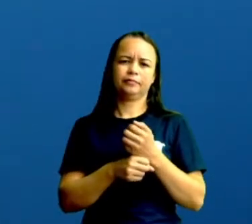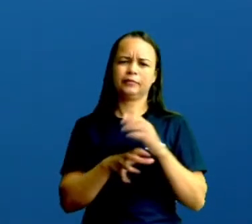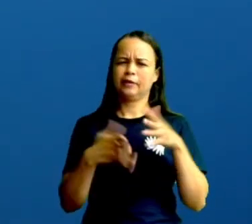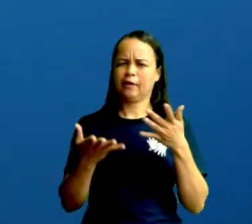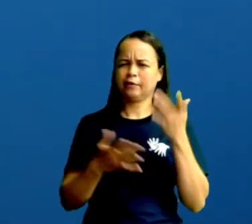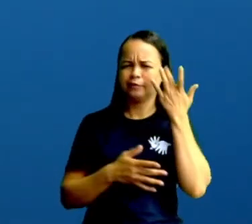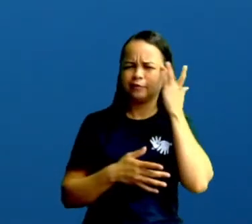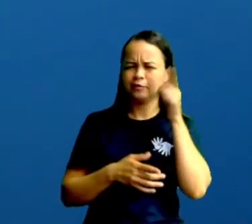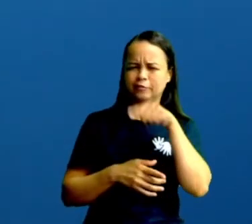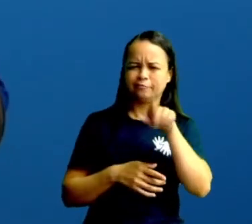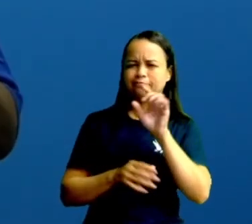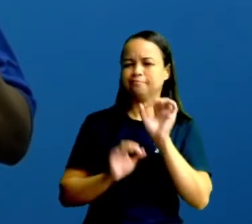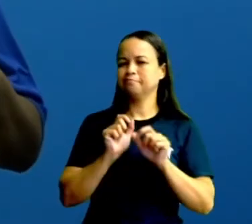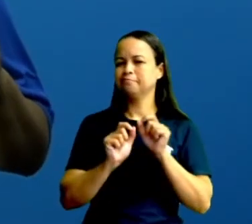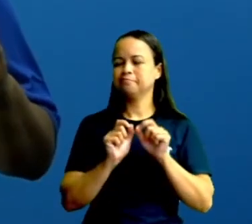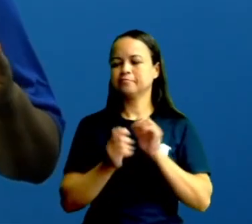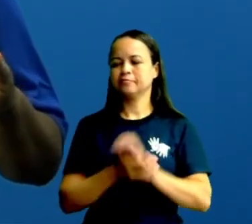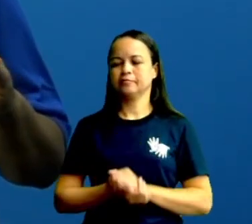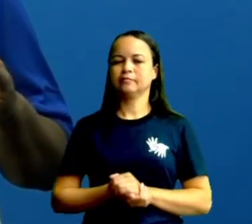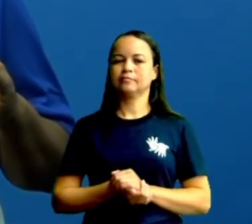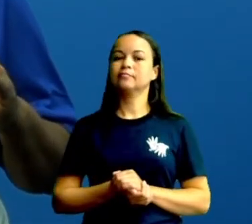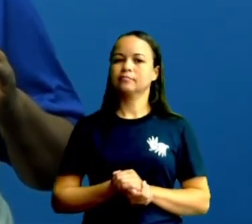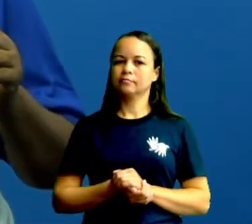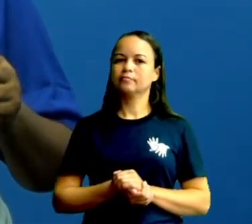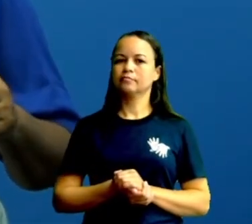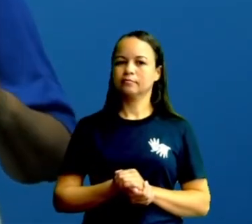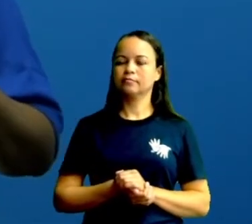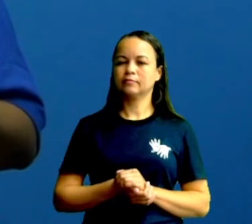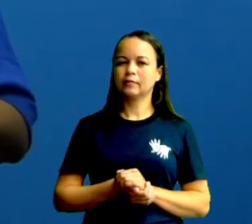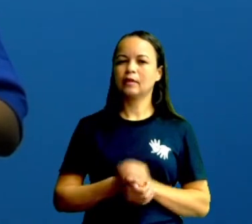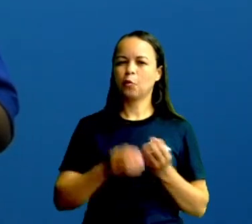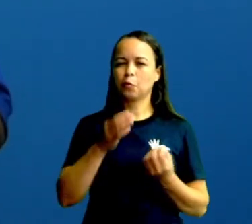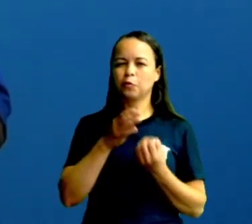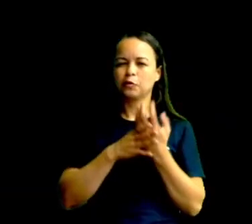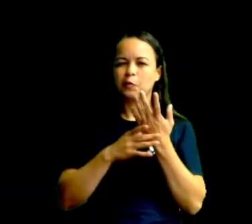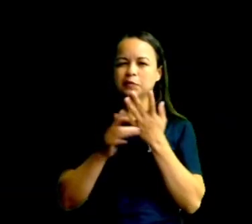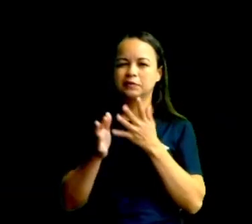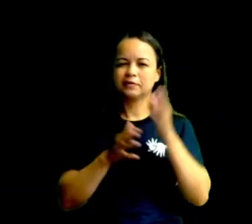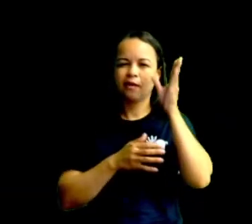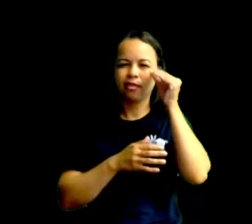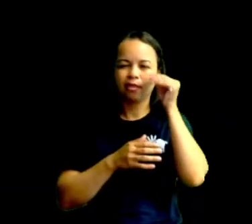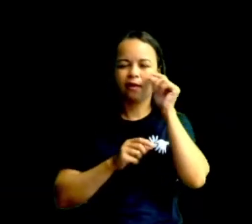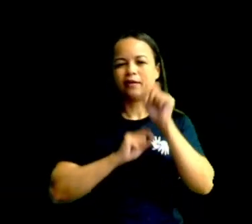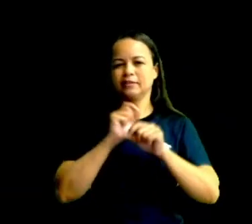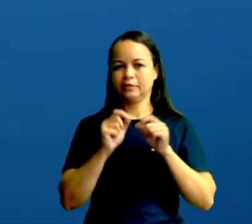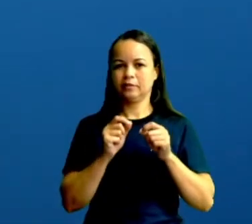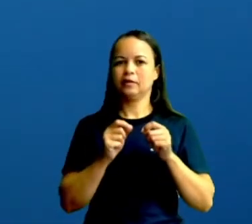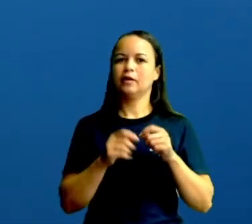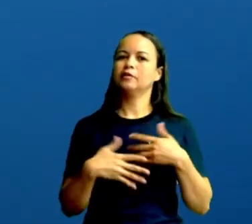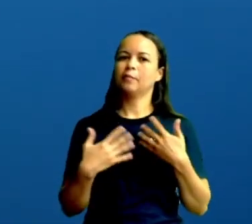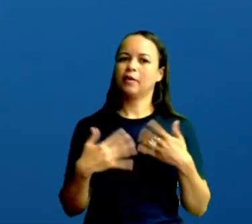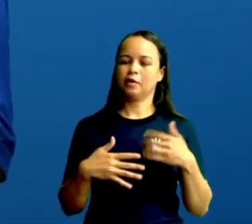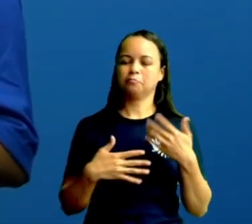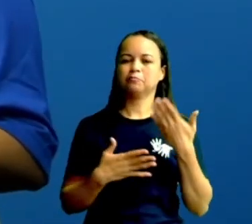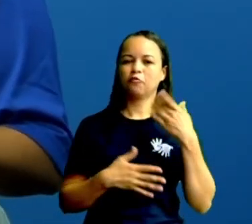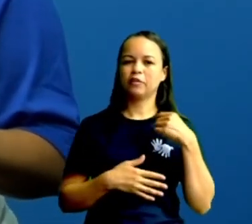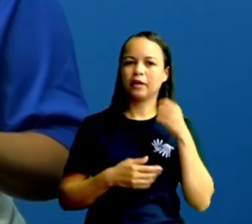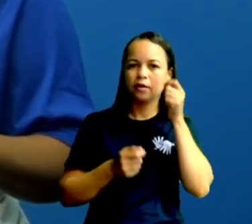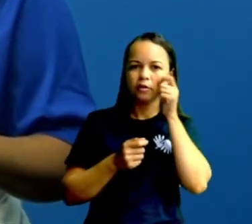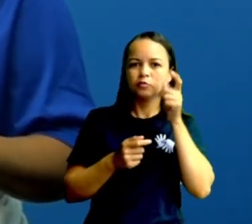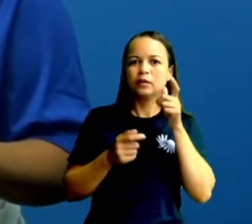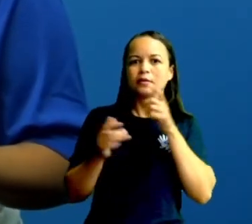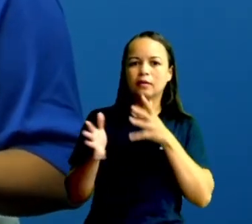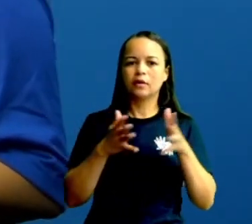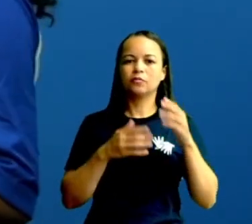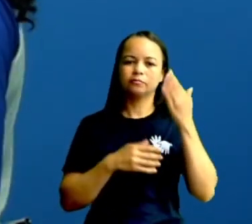vocês acharam? Essas curiosidades. Eu também fiquei espantada quando eu soube, tá certo? E aí,